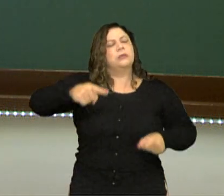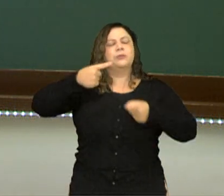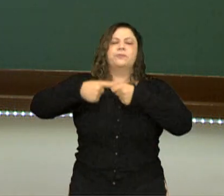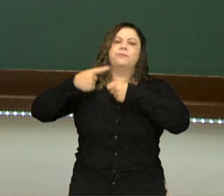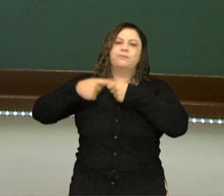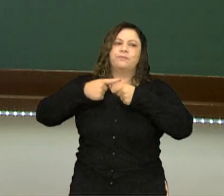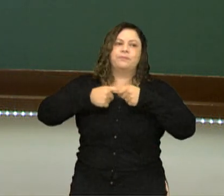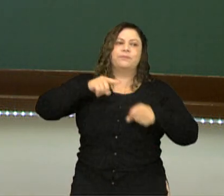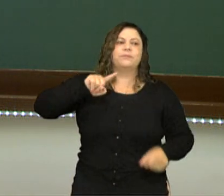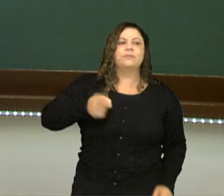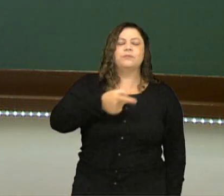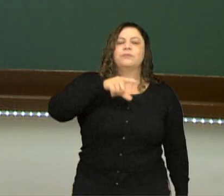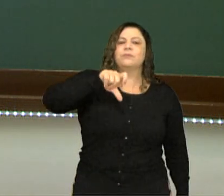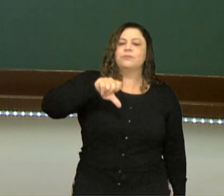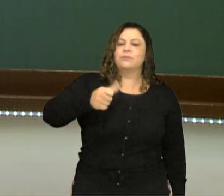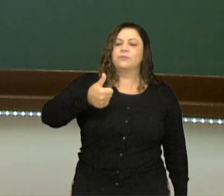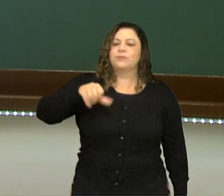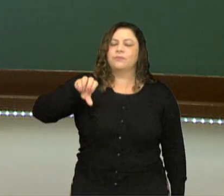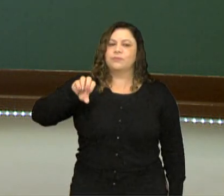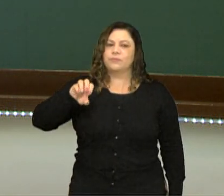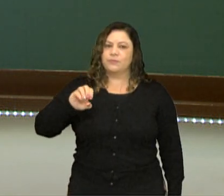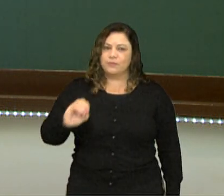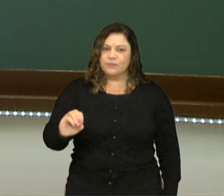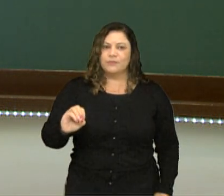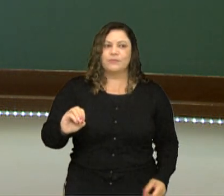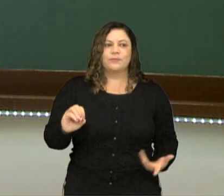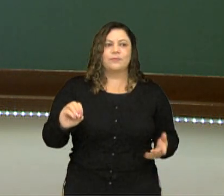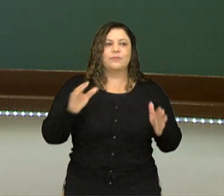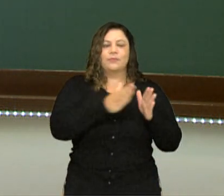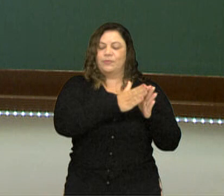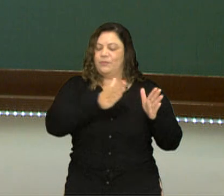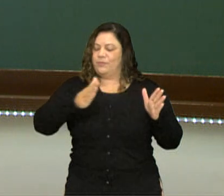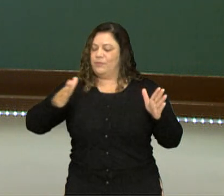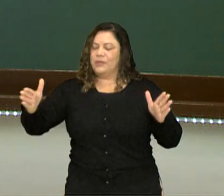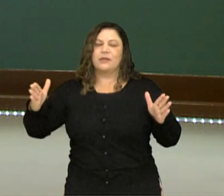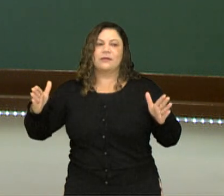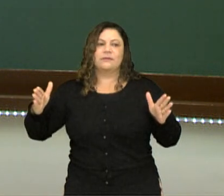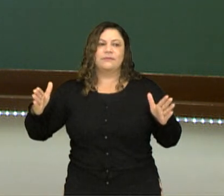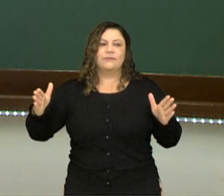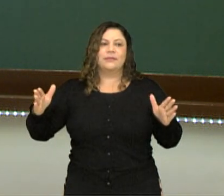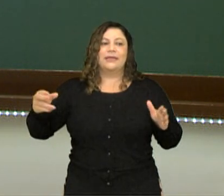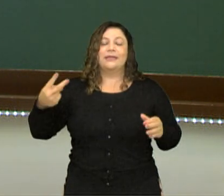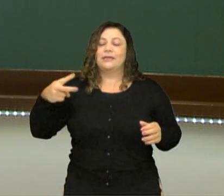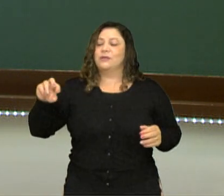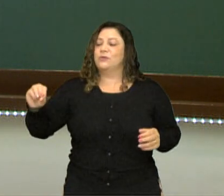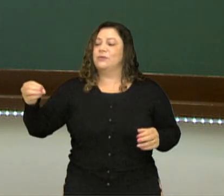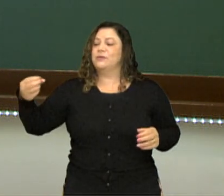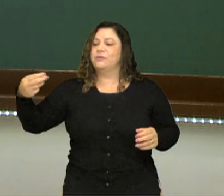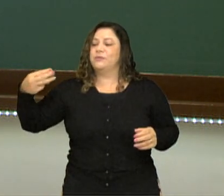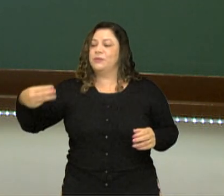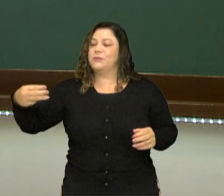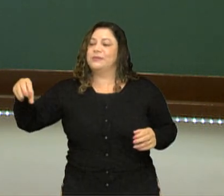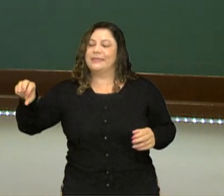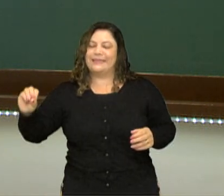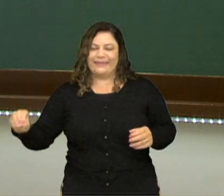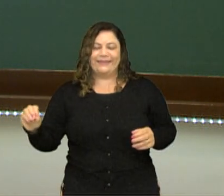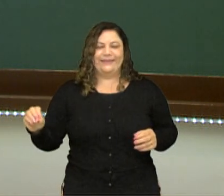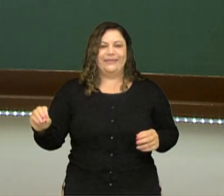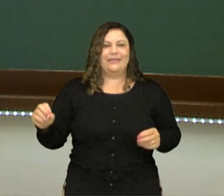em 1960 e aqui com a projeção ali, com a previsão até 2030. Então,